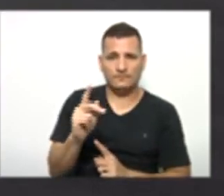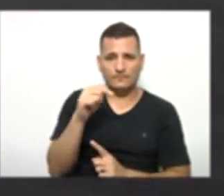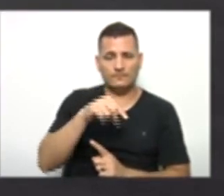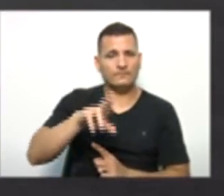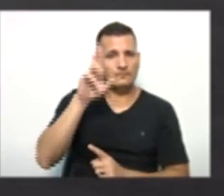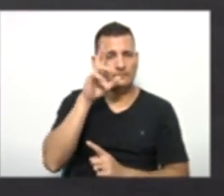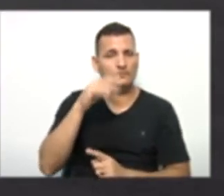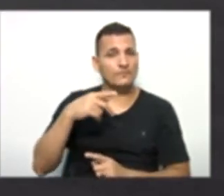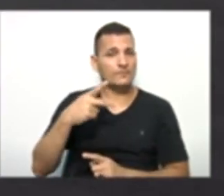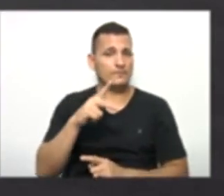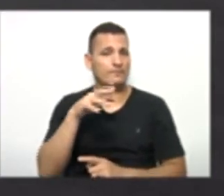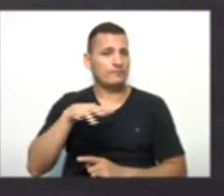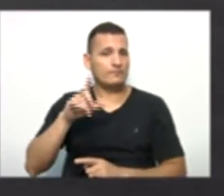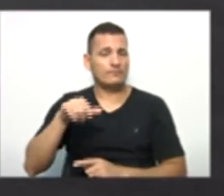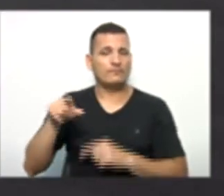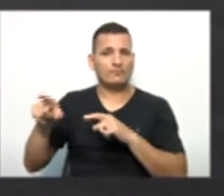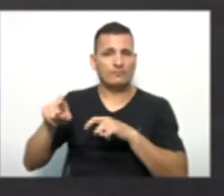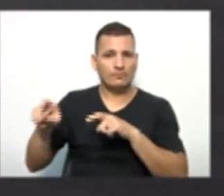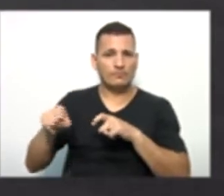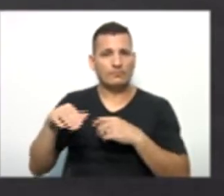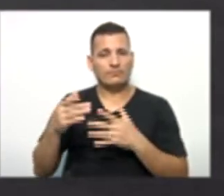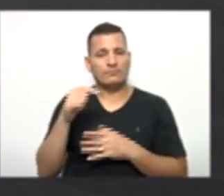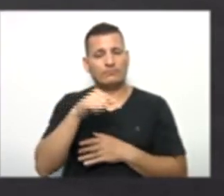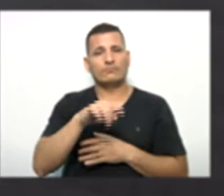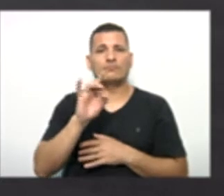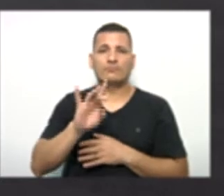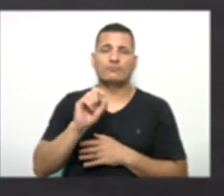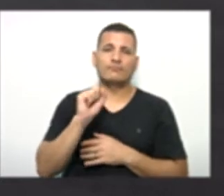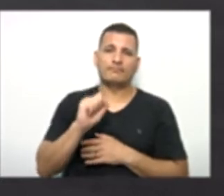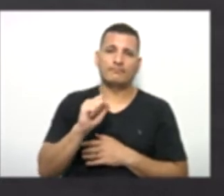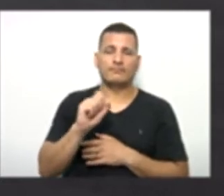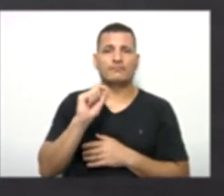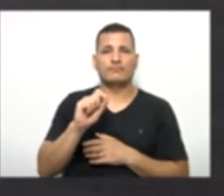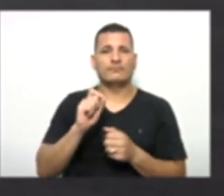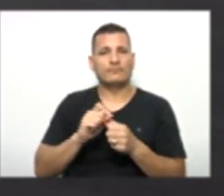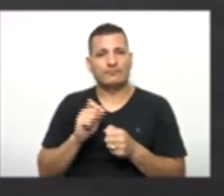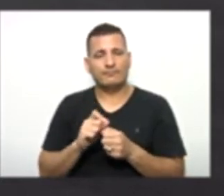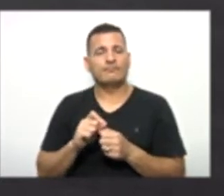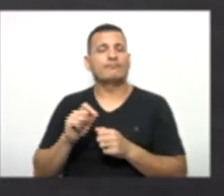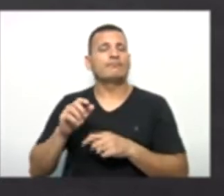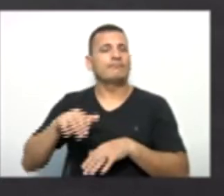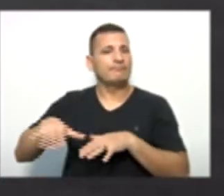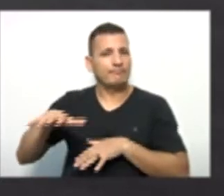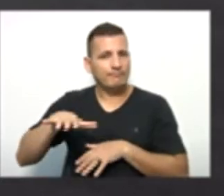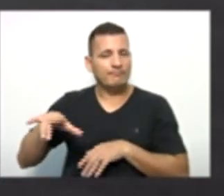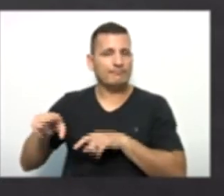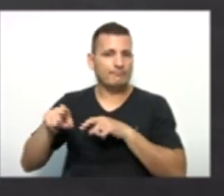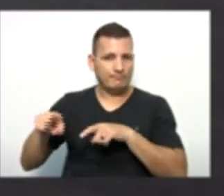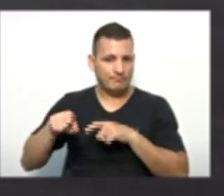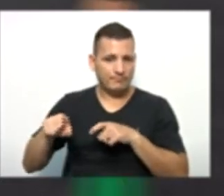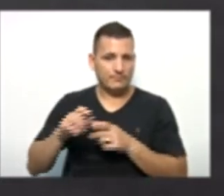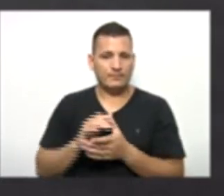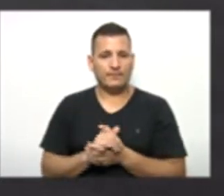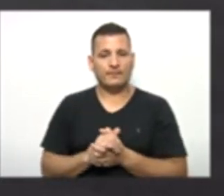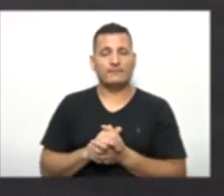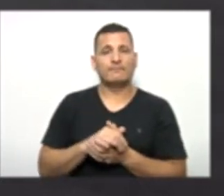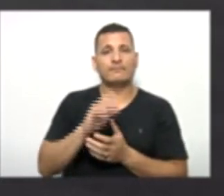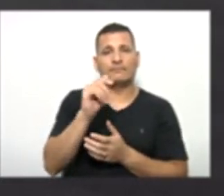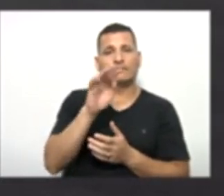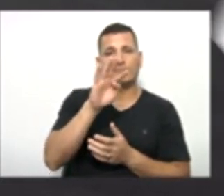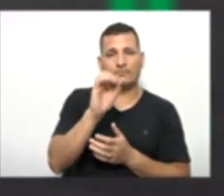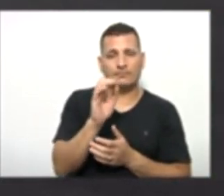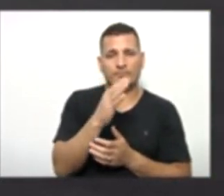é agropecuário, então ela só pode realizar atividades do ramo agropecuário. Atos cooperativos só